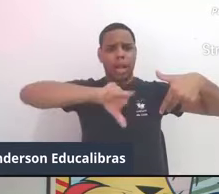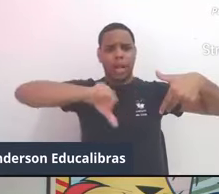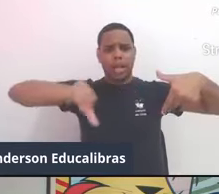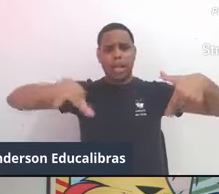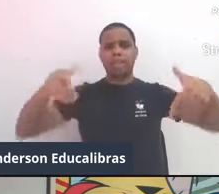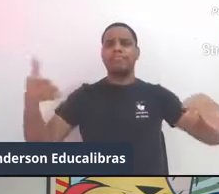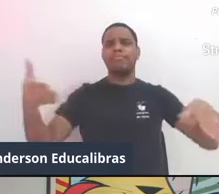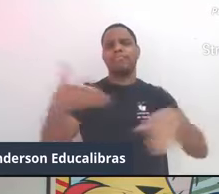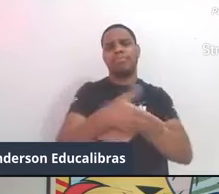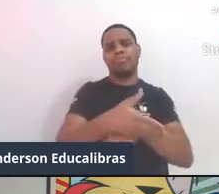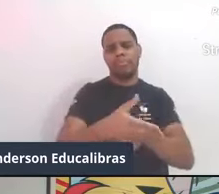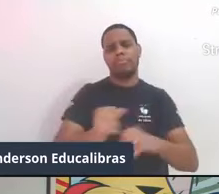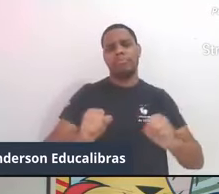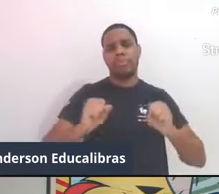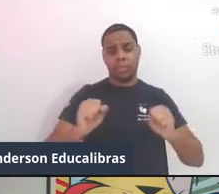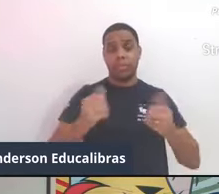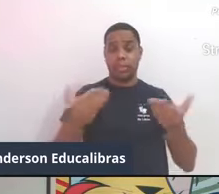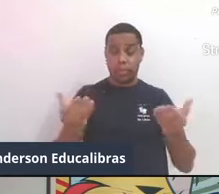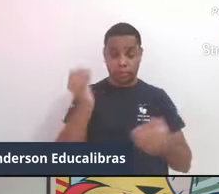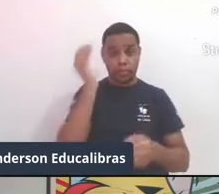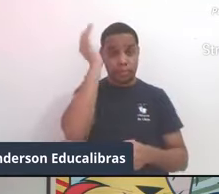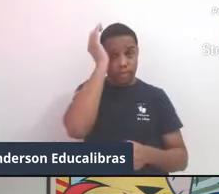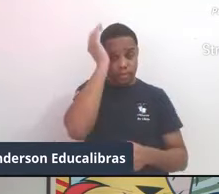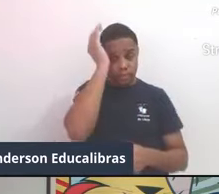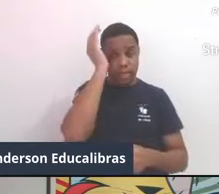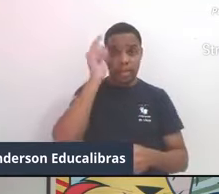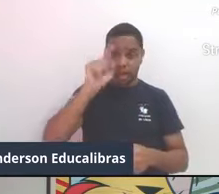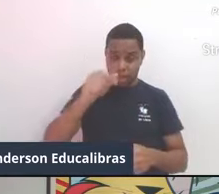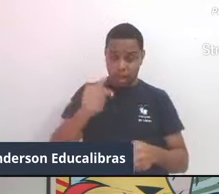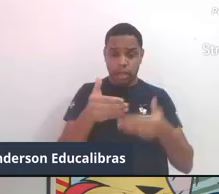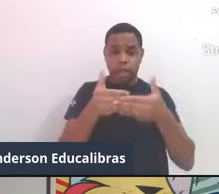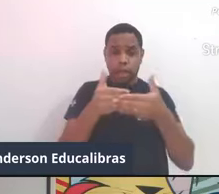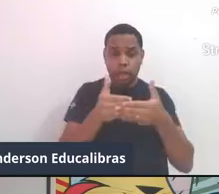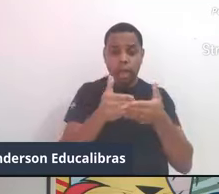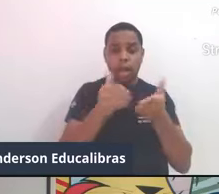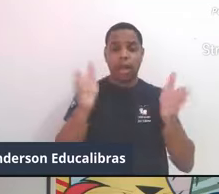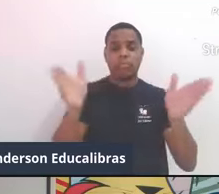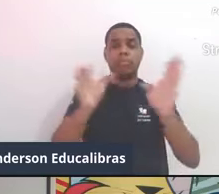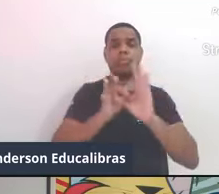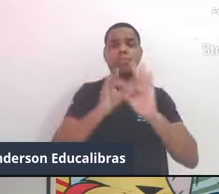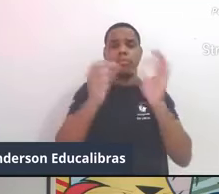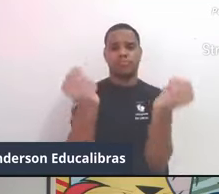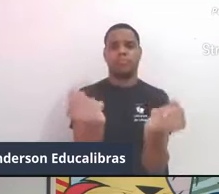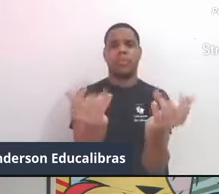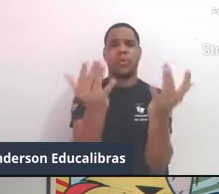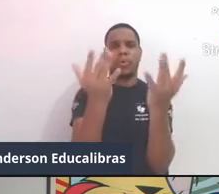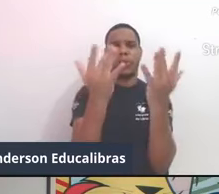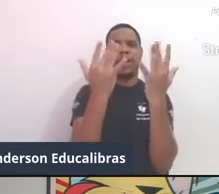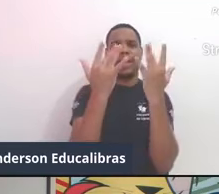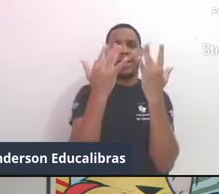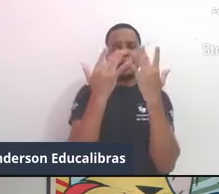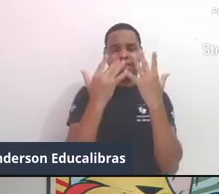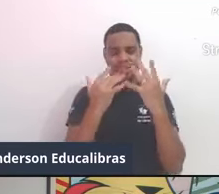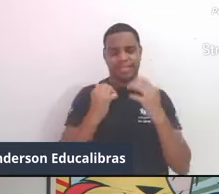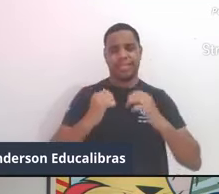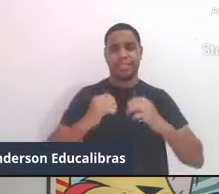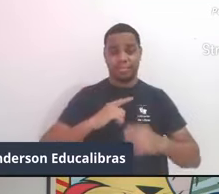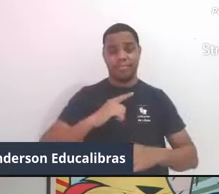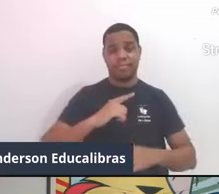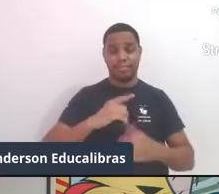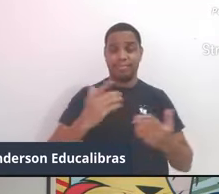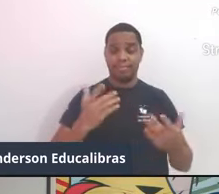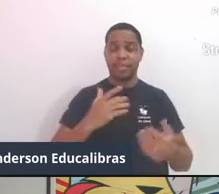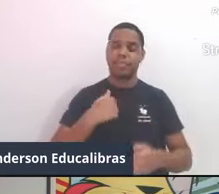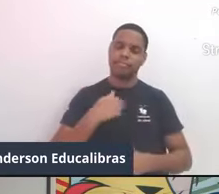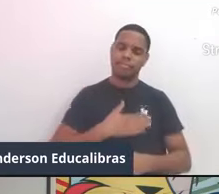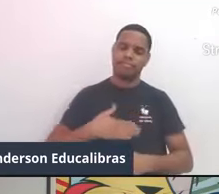Portanto, o SESC é uma instituição absolutamente integradora. E, nesse sentido, é um prazer muito grande